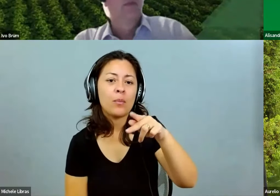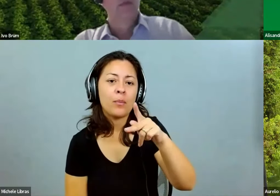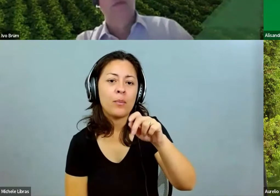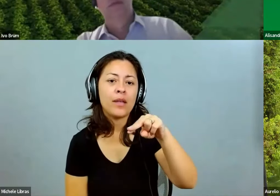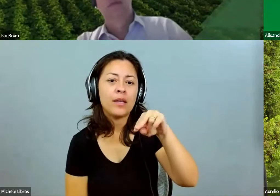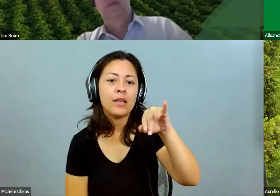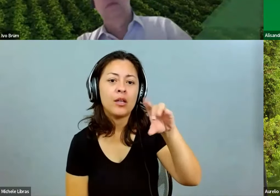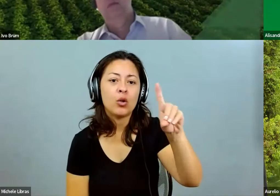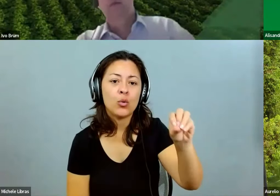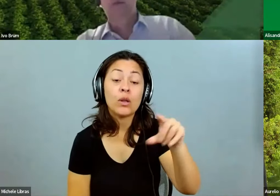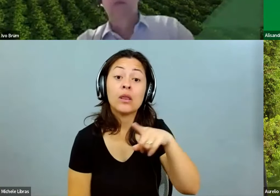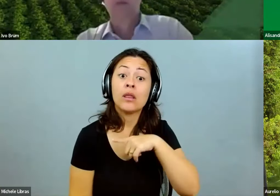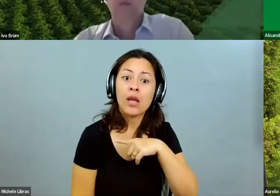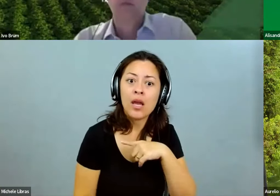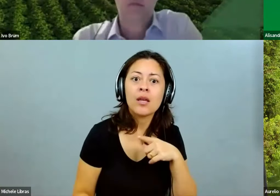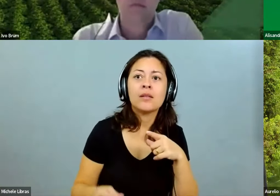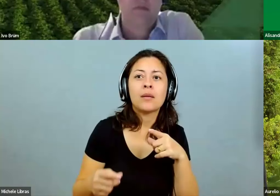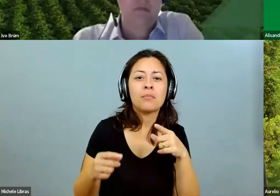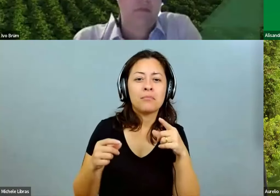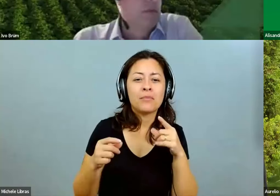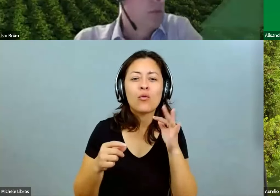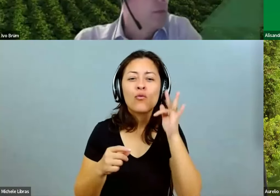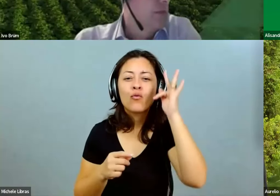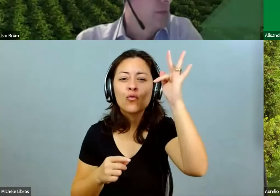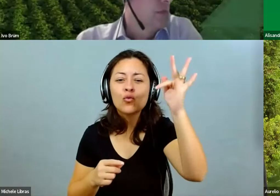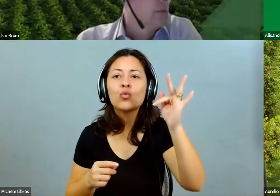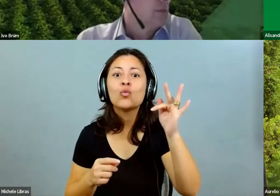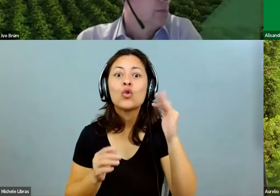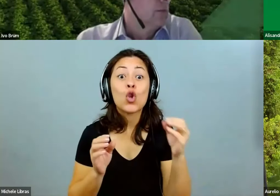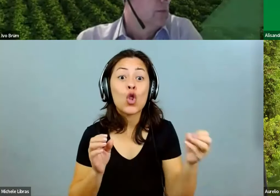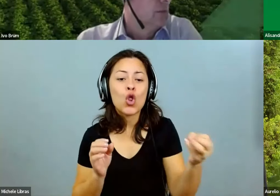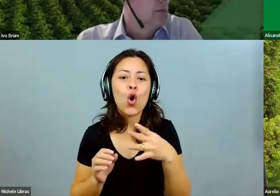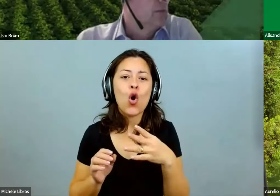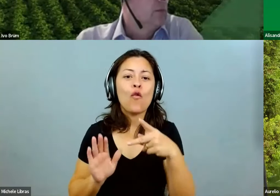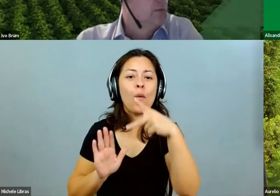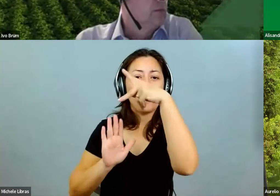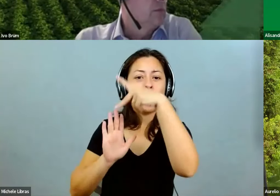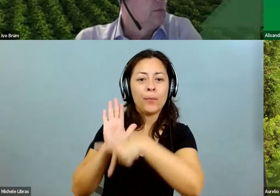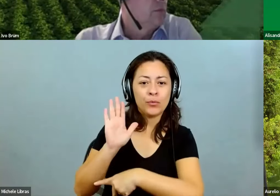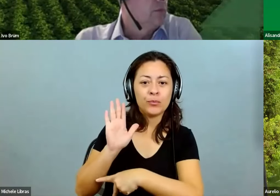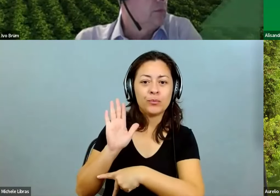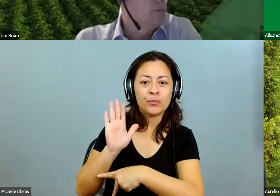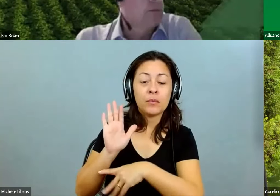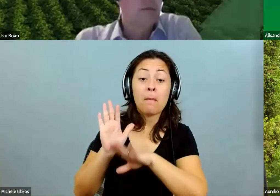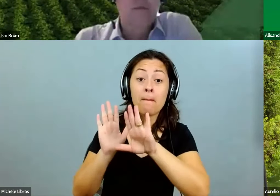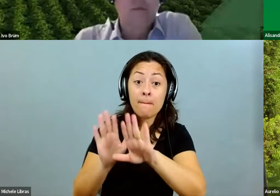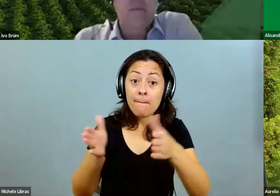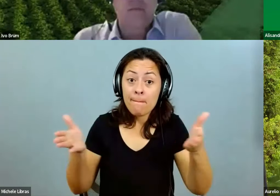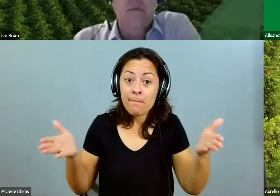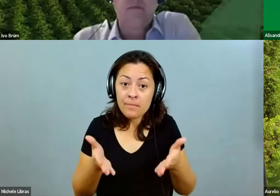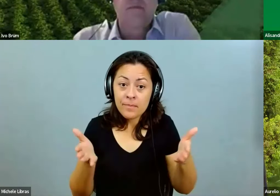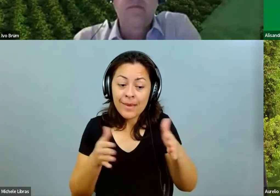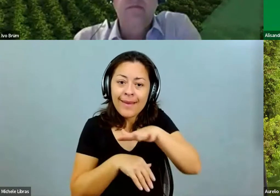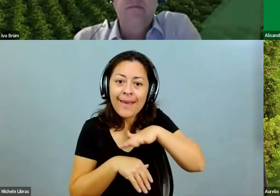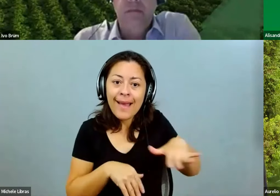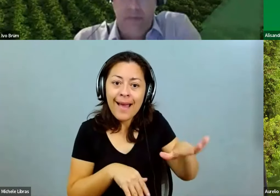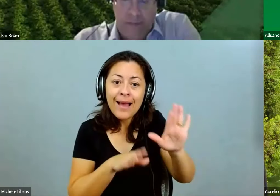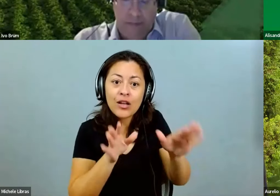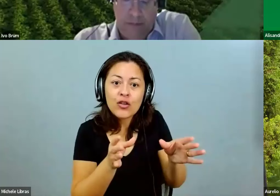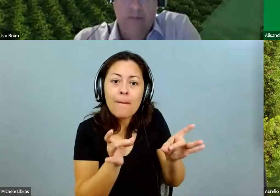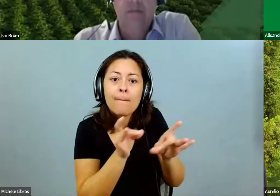perspectiva de ter novos projetos obviamente ainda depende aí da o foco nosso nesse momento é o foco em áreas maduras que